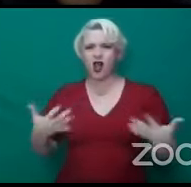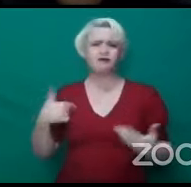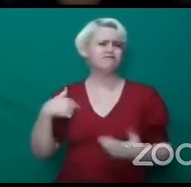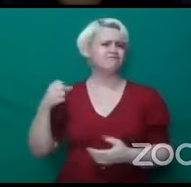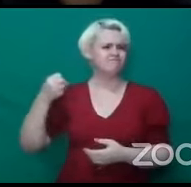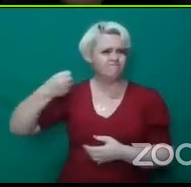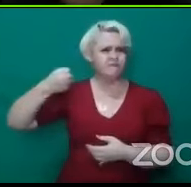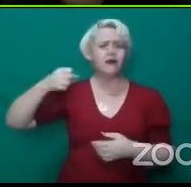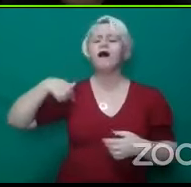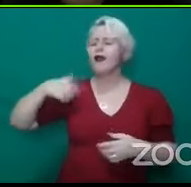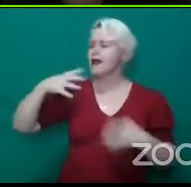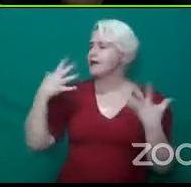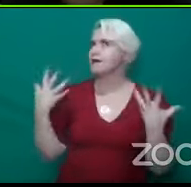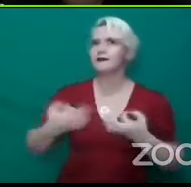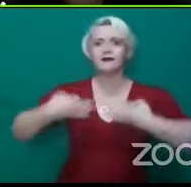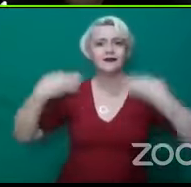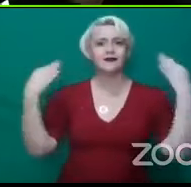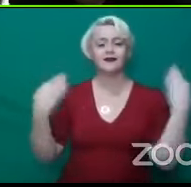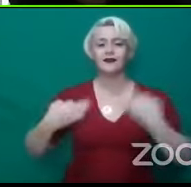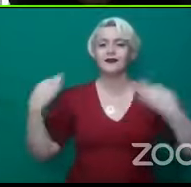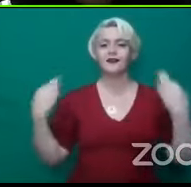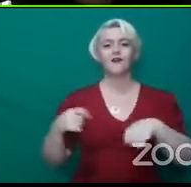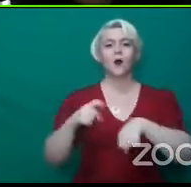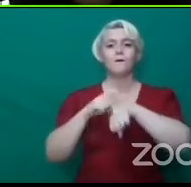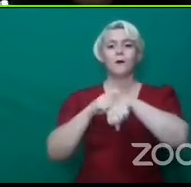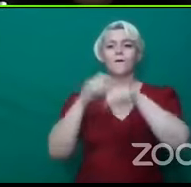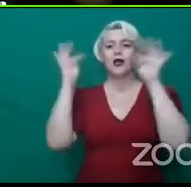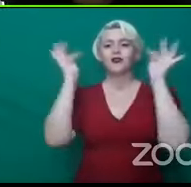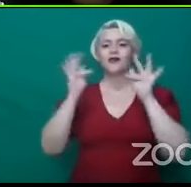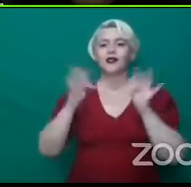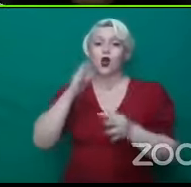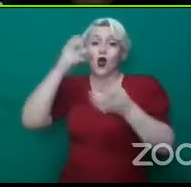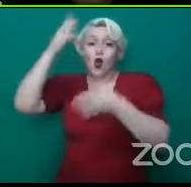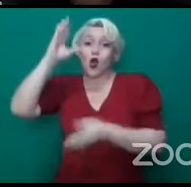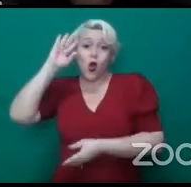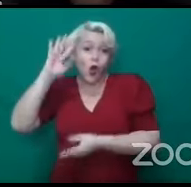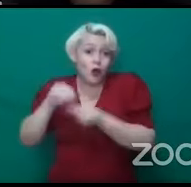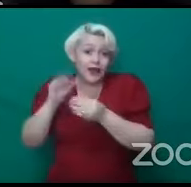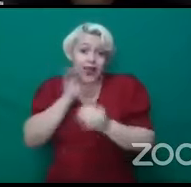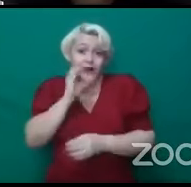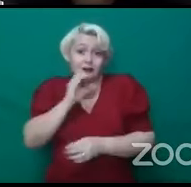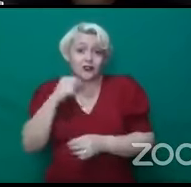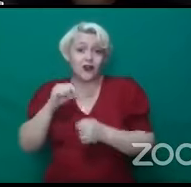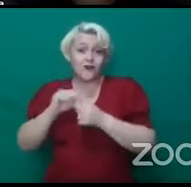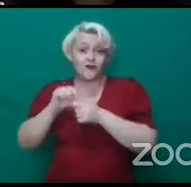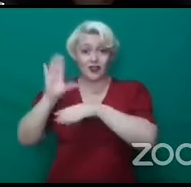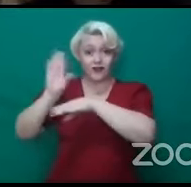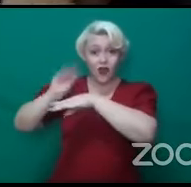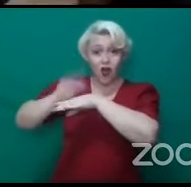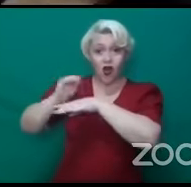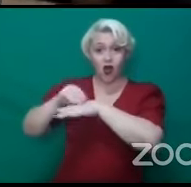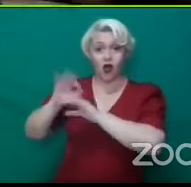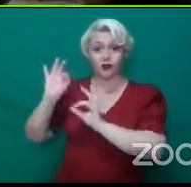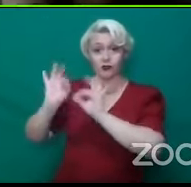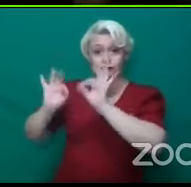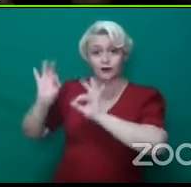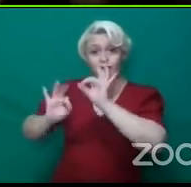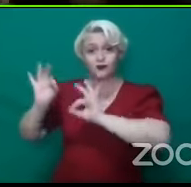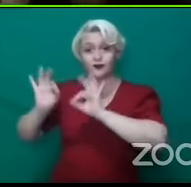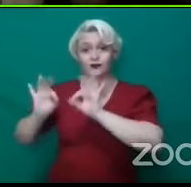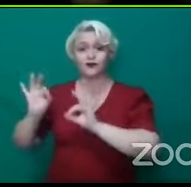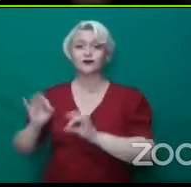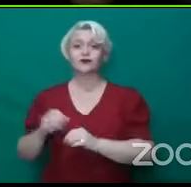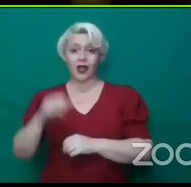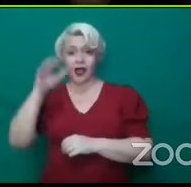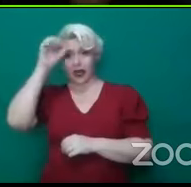incrível. Isso foi um momento muito feliz também, contar rapidinho que quem Sim. fez essa foto, quem dirigiu, é que assim, no CineLab